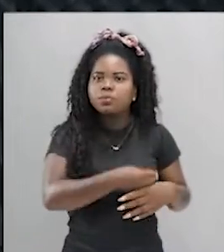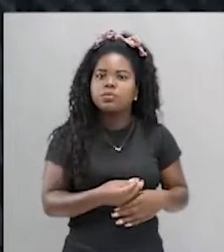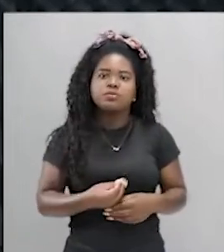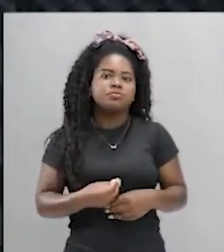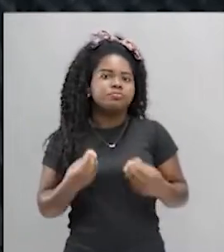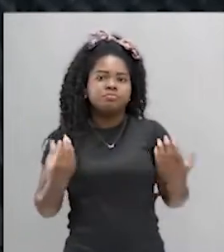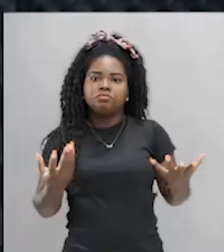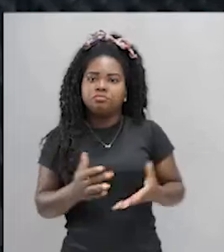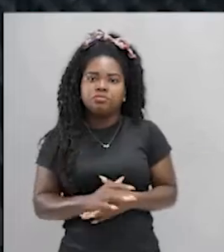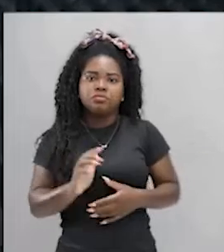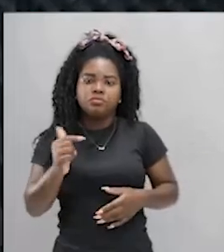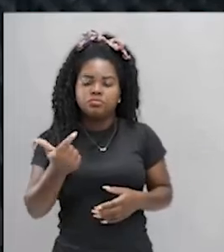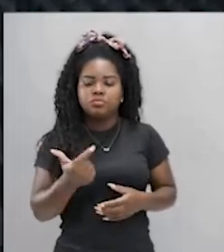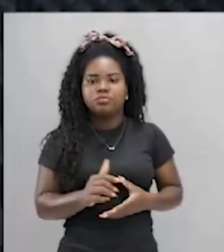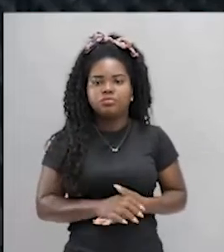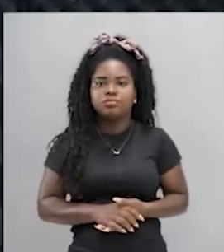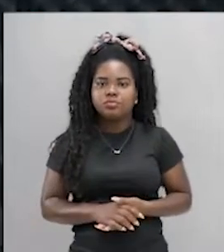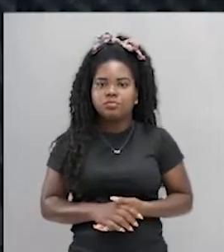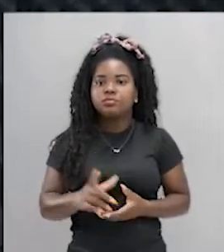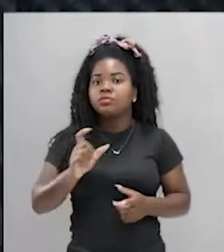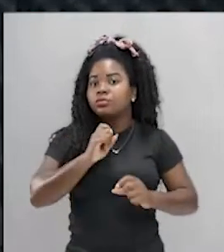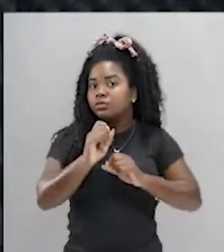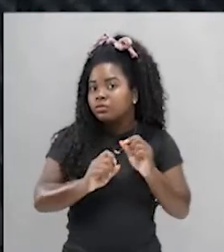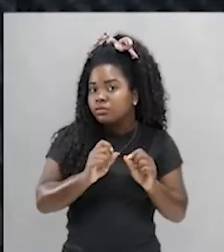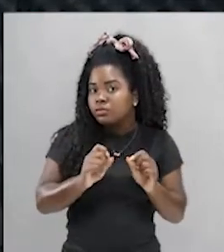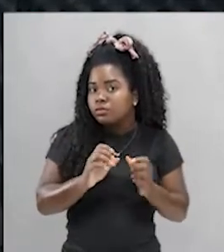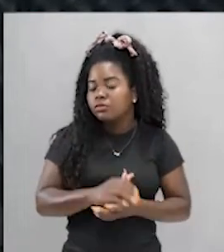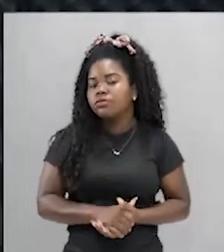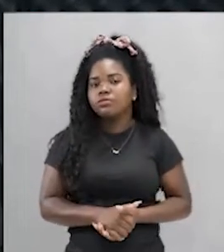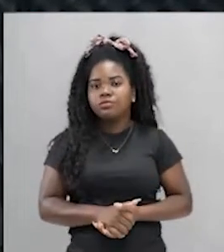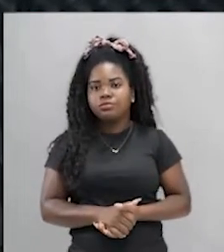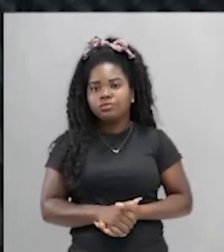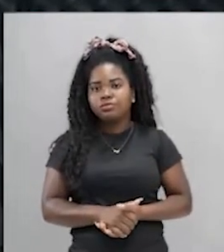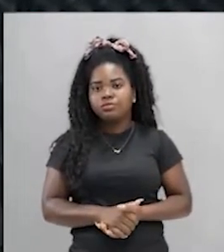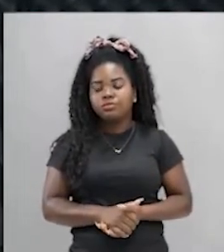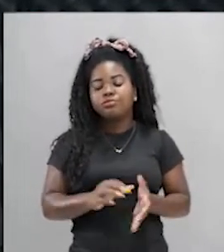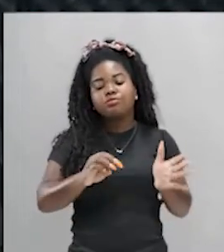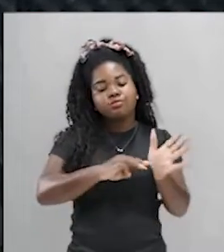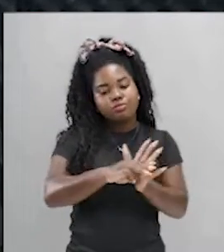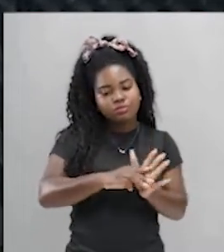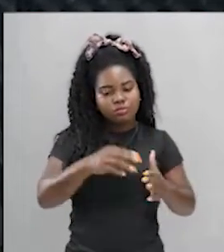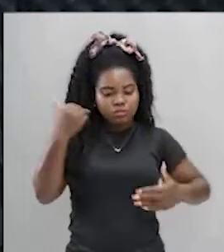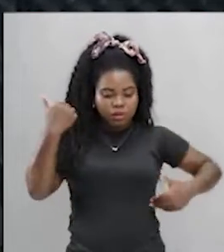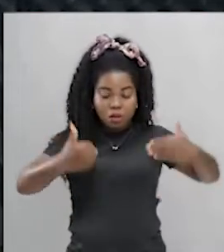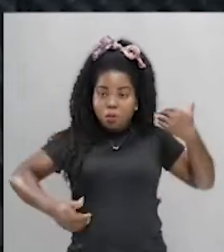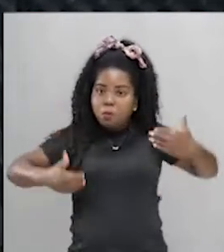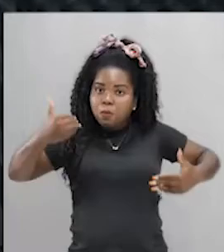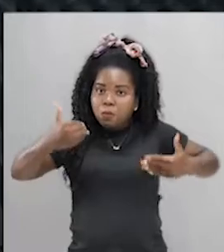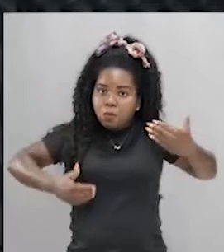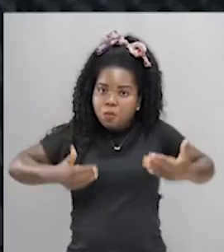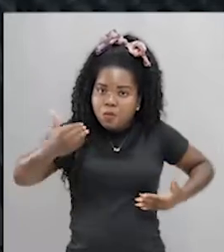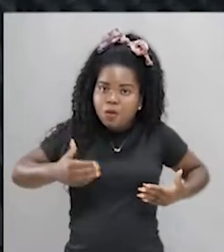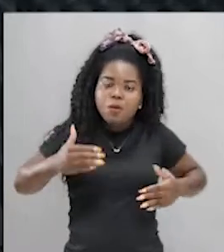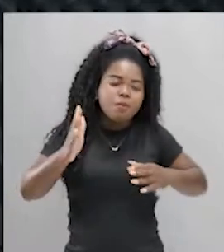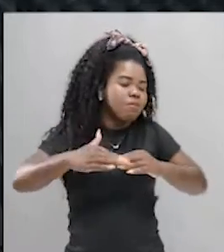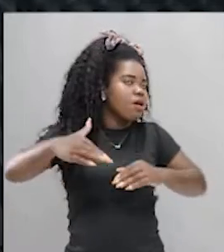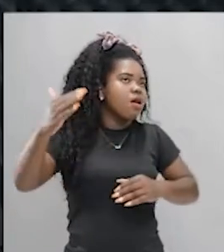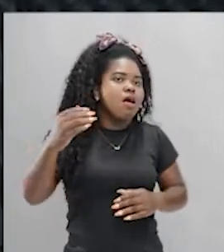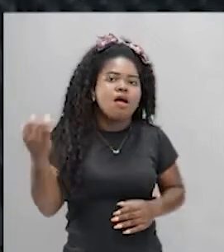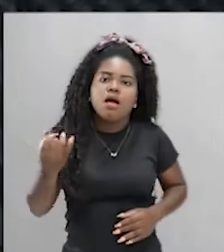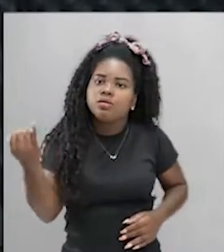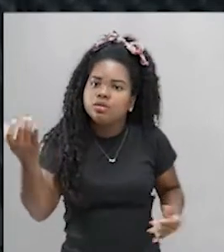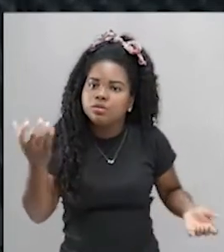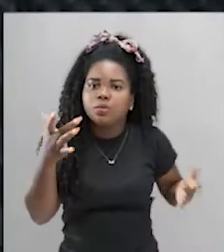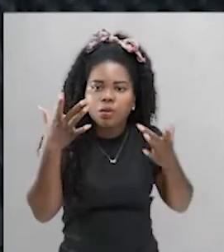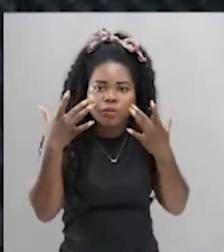caracterização, às vezes só tem o quê, professor? Por causa disso é que o método dele diz que o corpo, o ator, é mais importante. E